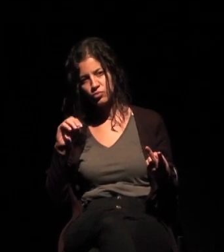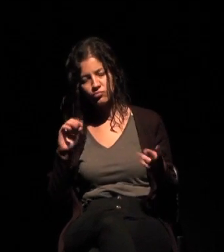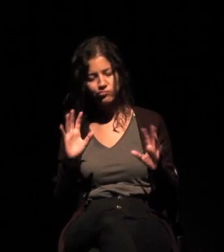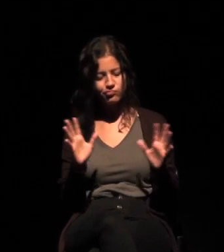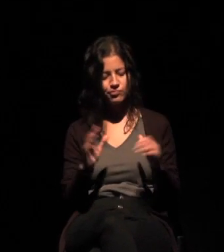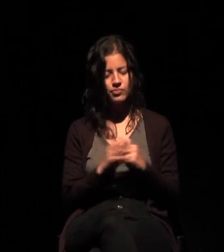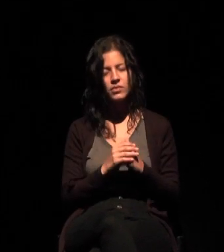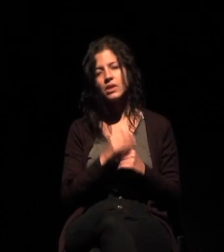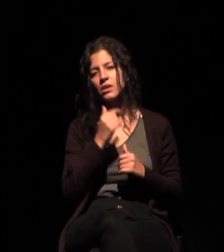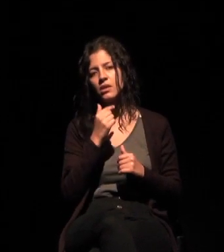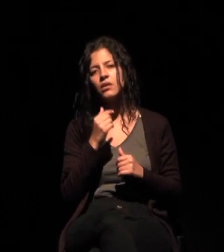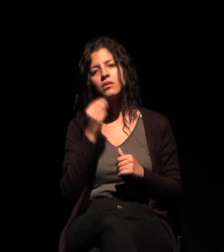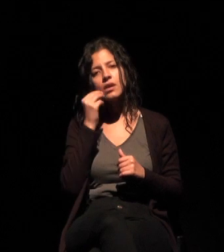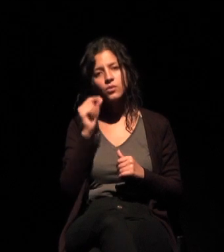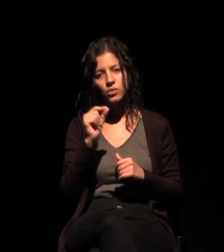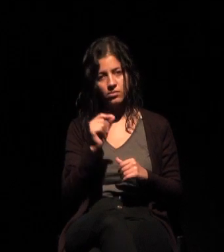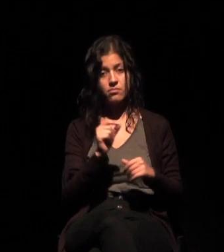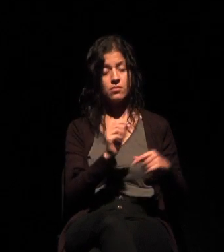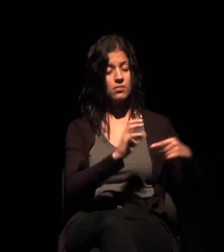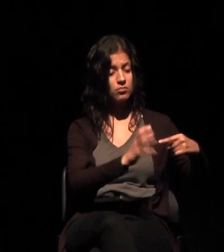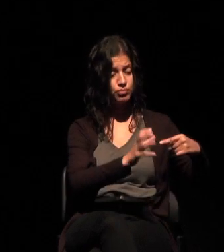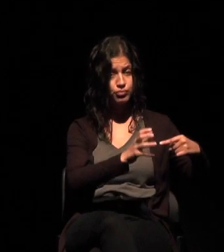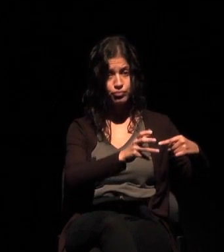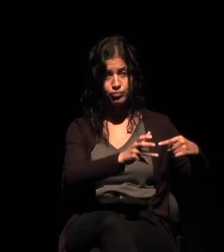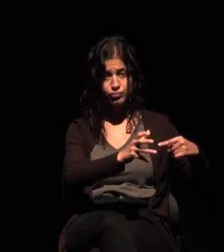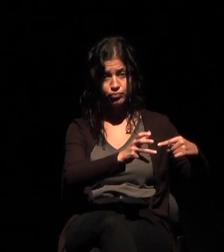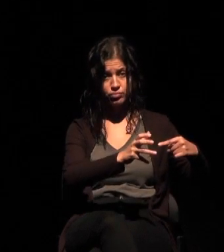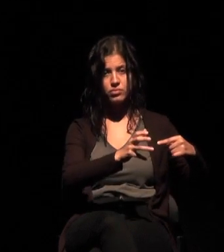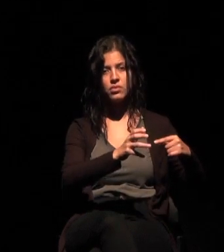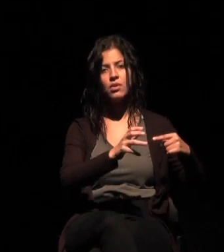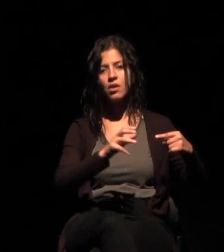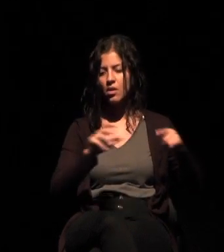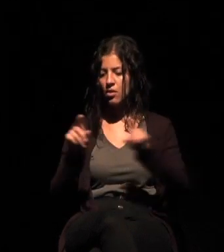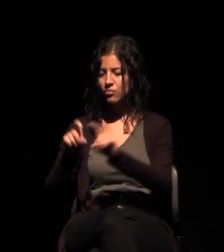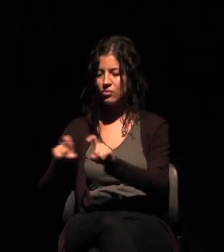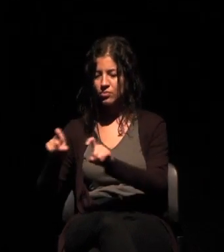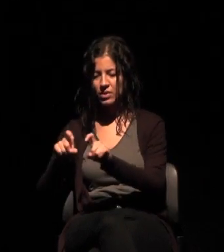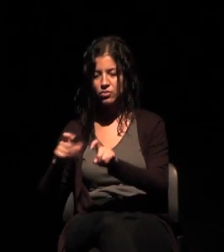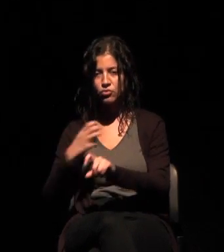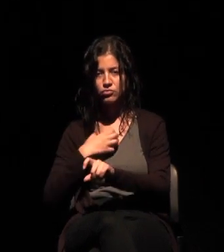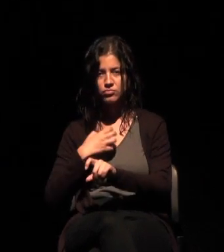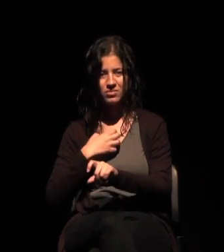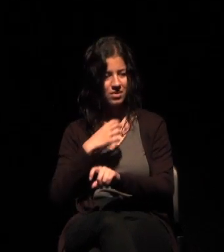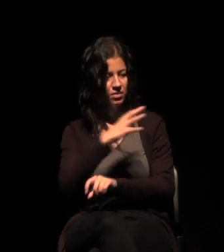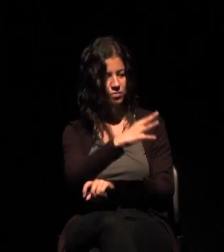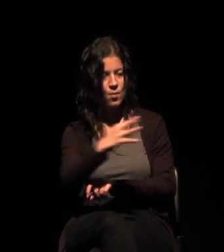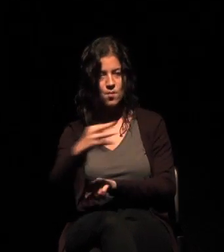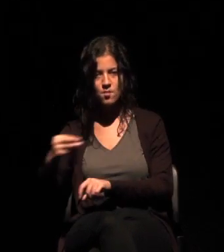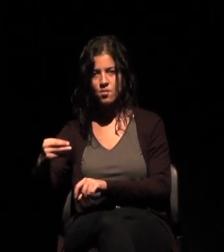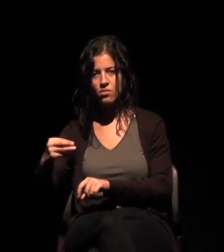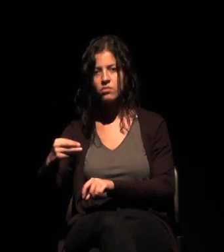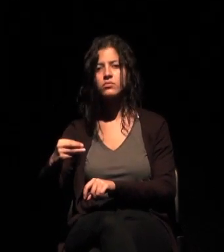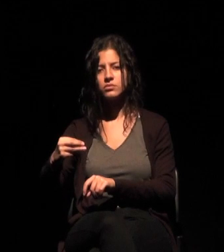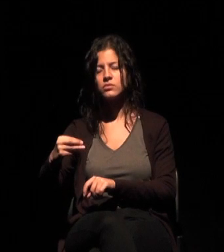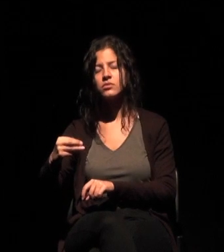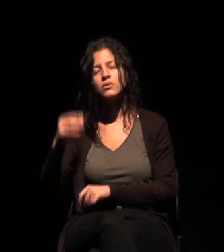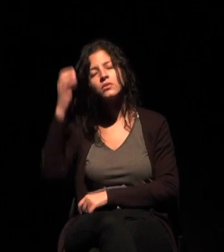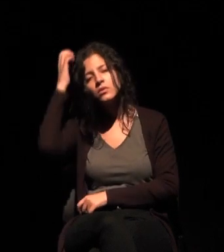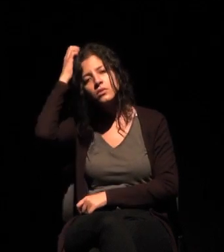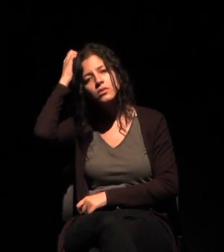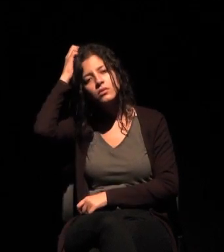sistema do navio de forma inteligível não só como uma função que da entrada da saída